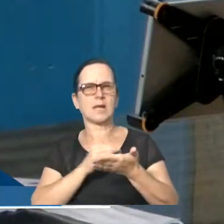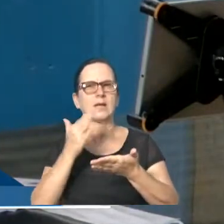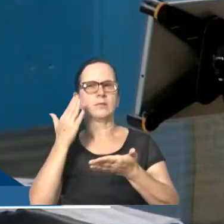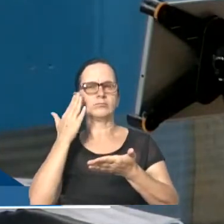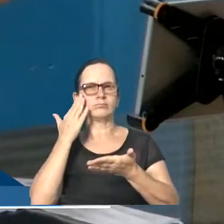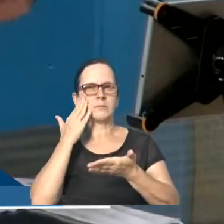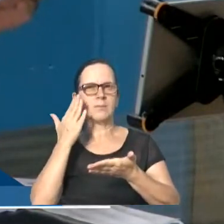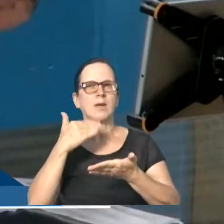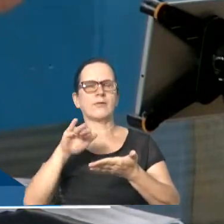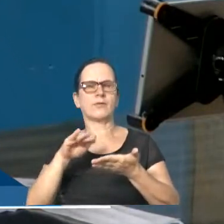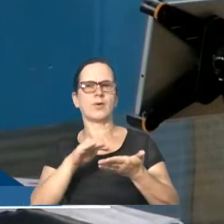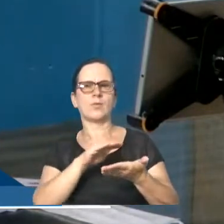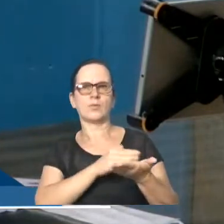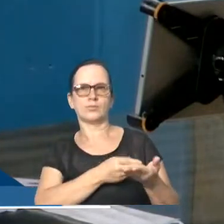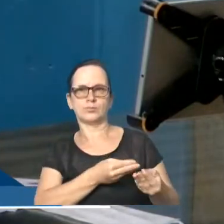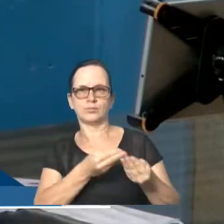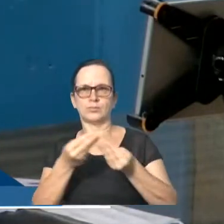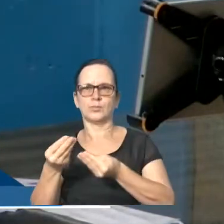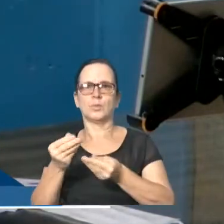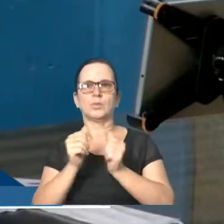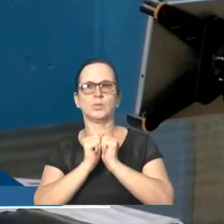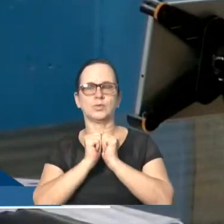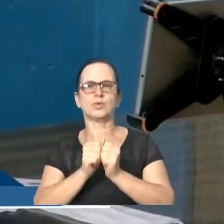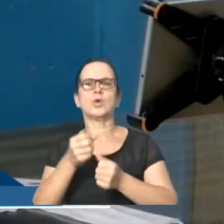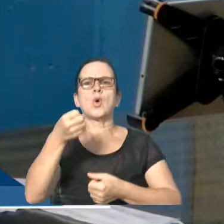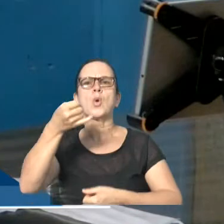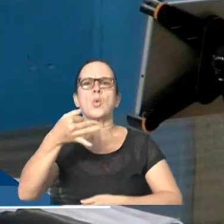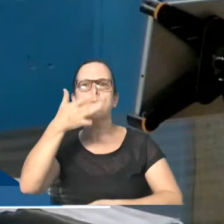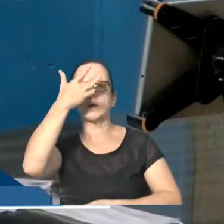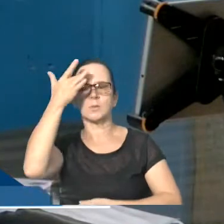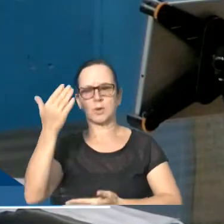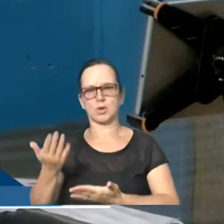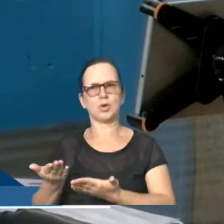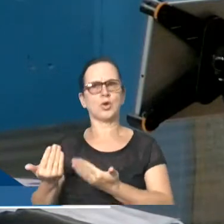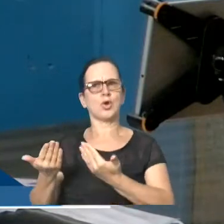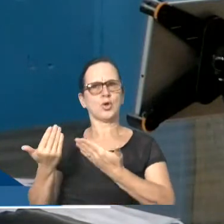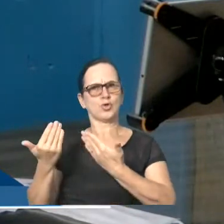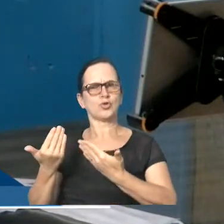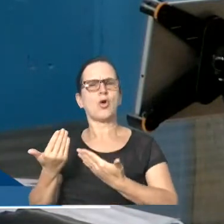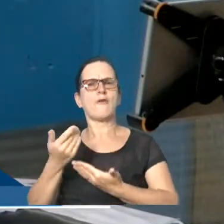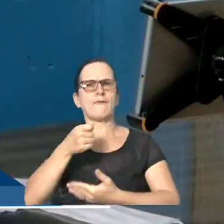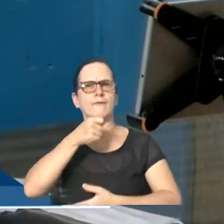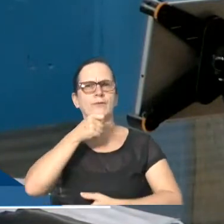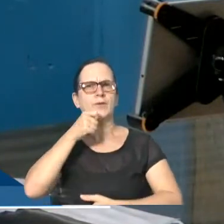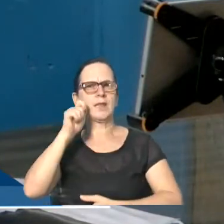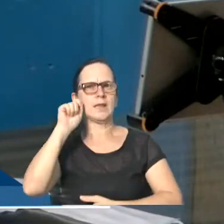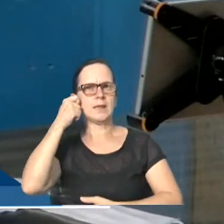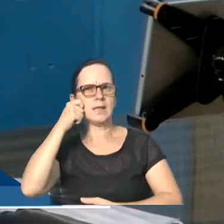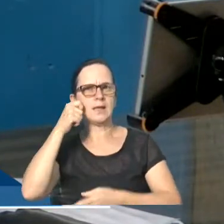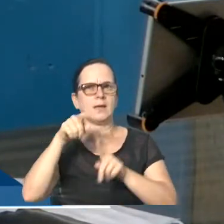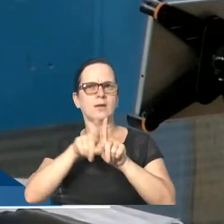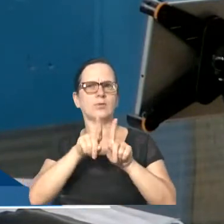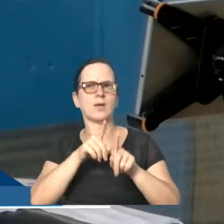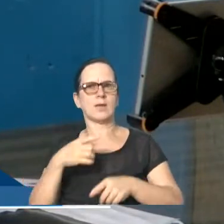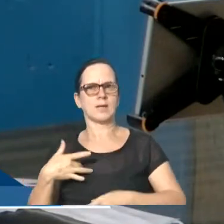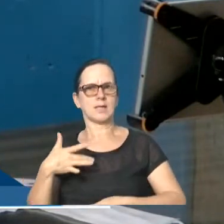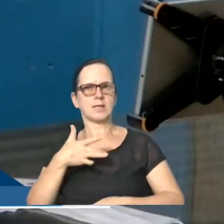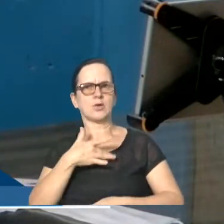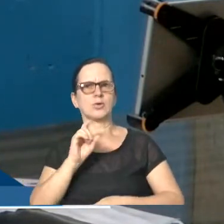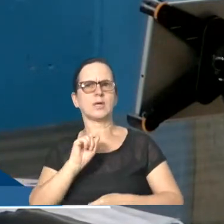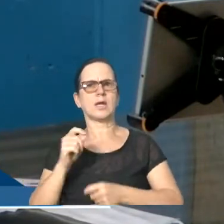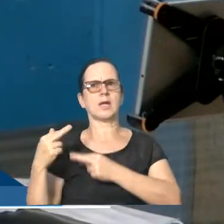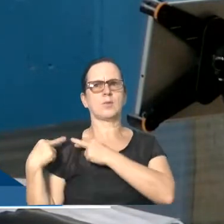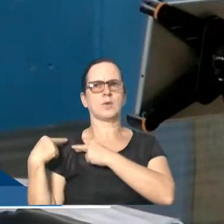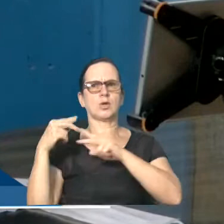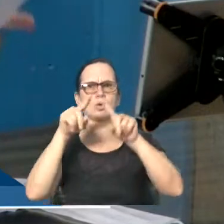Né? Na DAFES, saber isso. Quantos aprendizes, PCD, afrodescendentes estão trabalhando nas prestadoras de serviços de saúde e quanto representa do